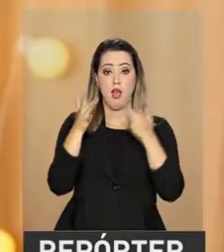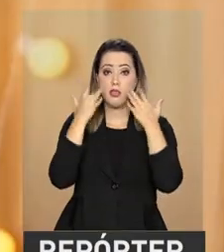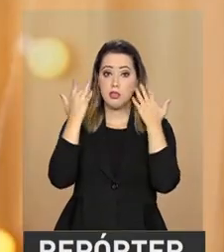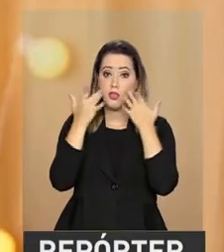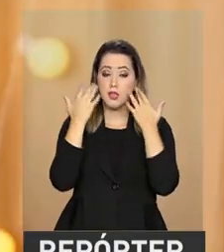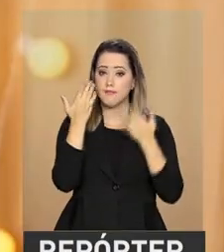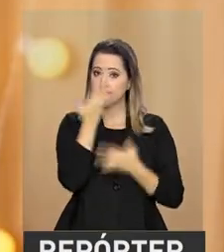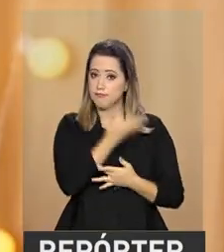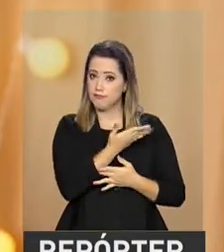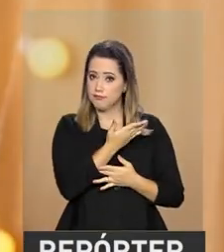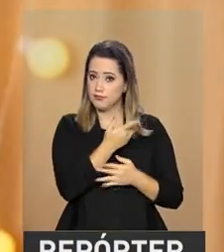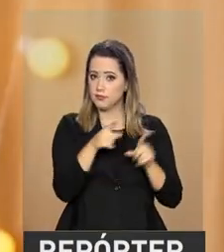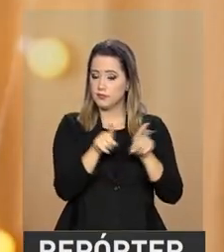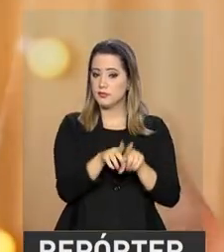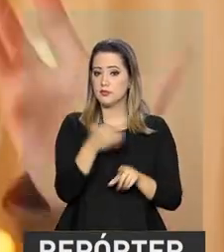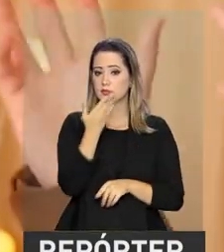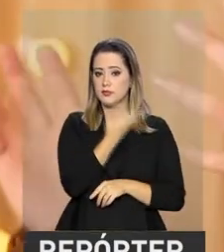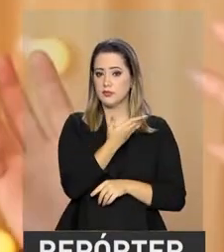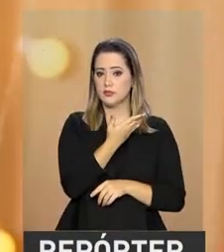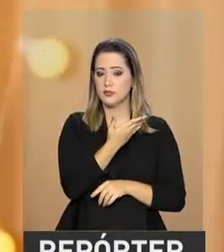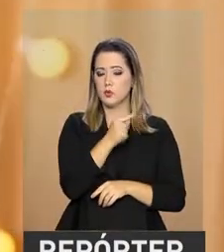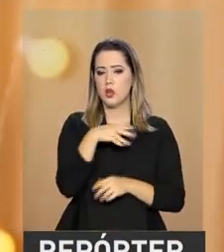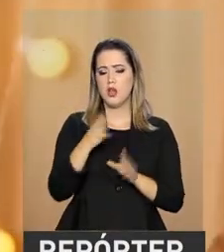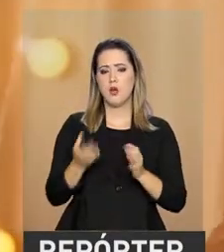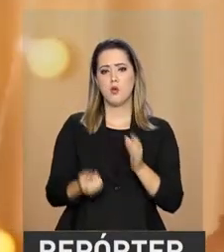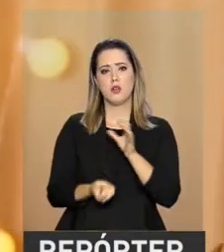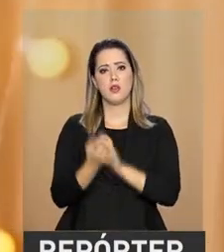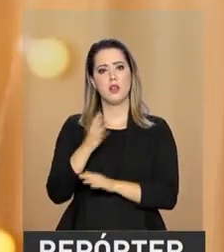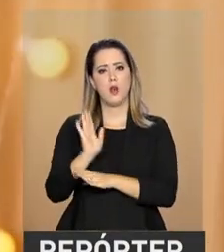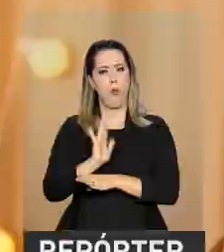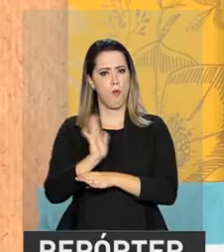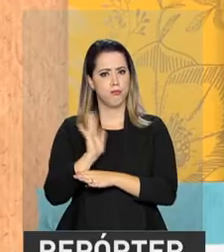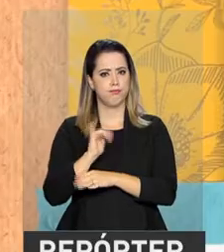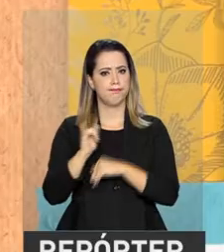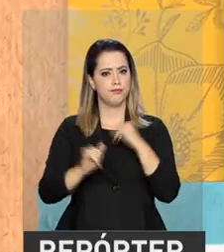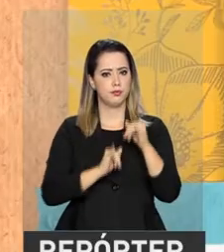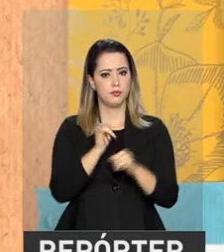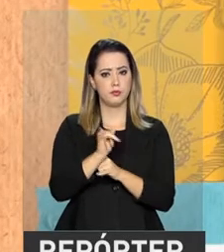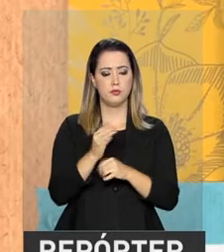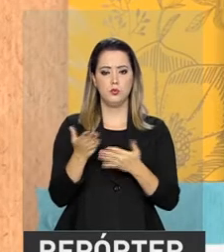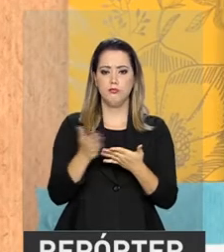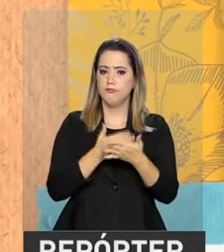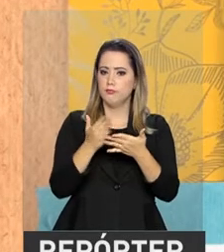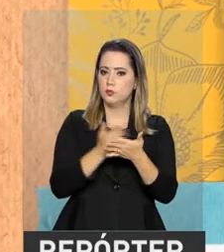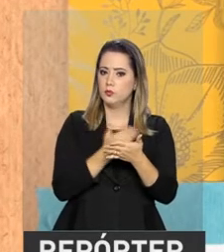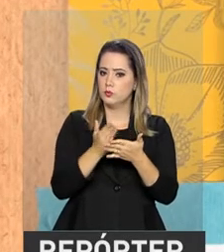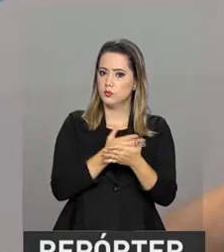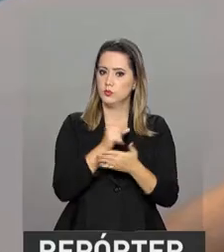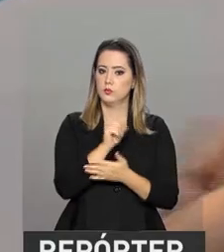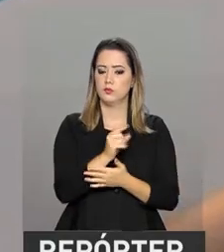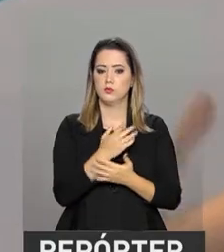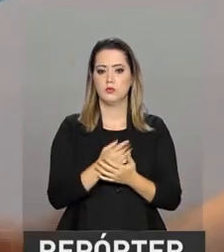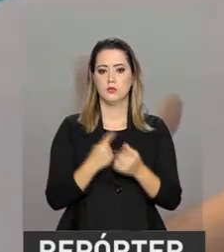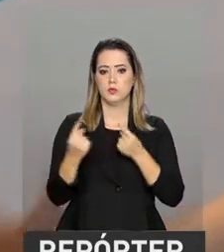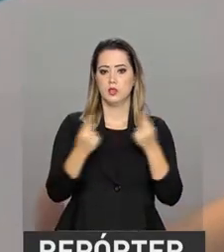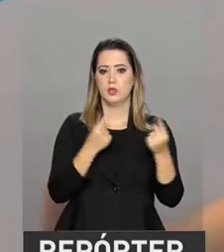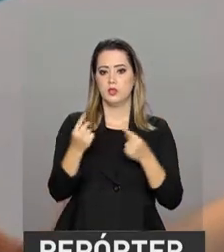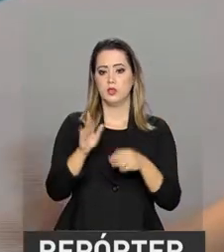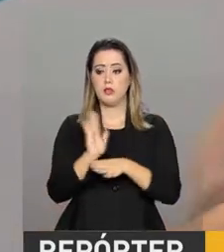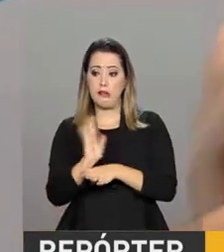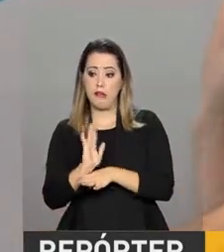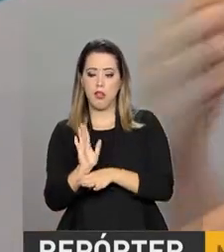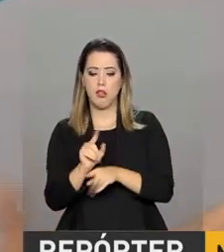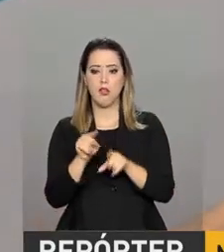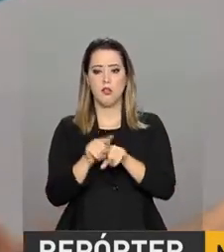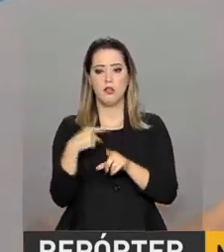influenciadora digital natália milano ao criar o canal álbum das mulheres incríveis em uma plataforma de vídeos em cada episódio do canal